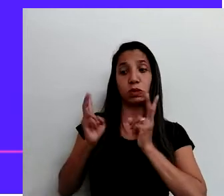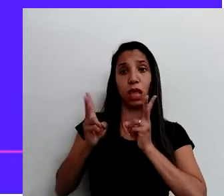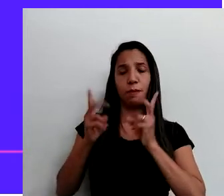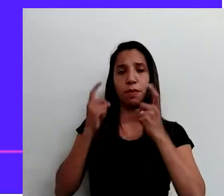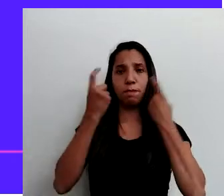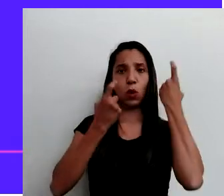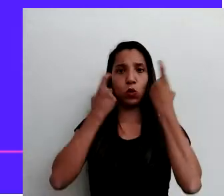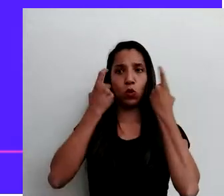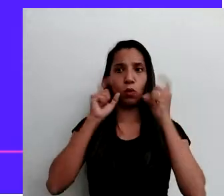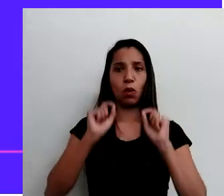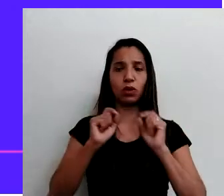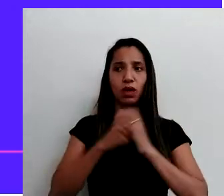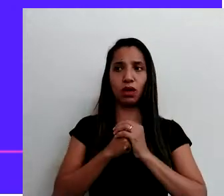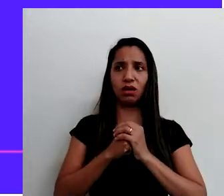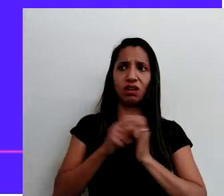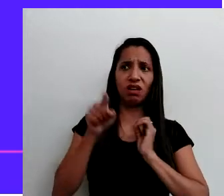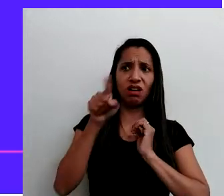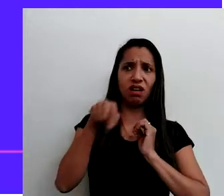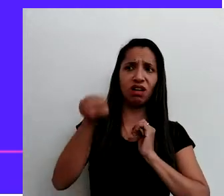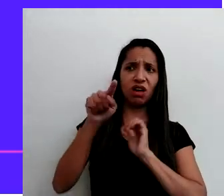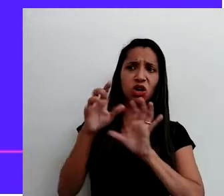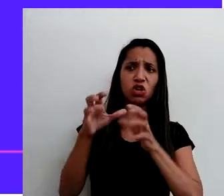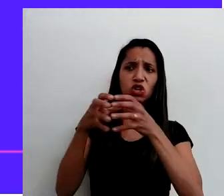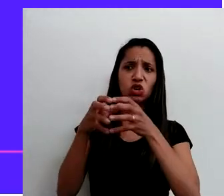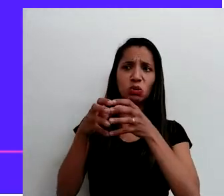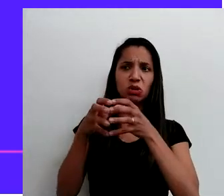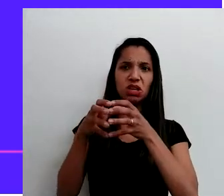com estruturas que reforçam as desigualdades.